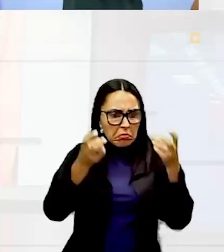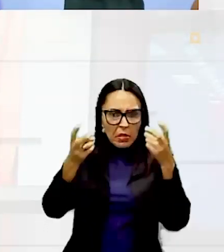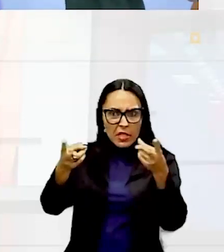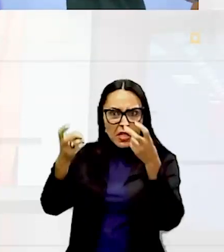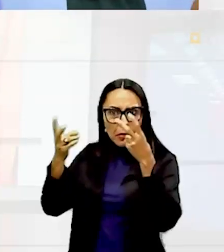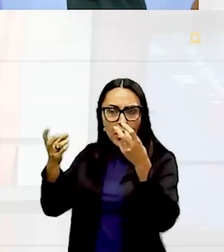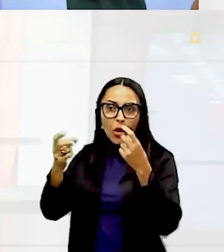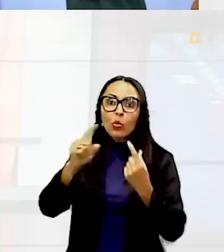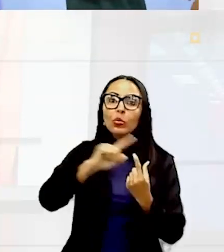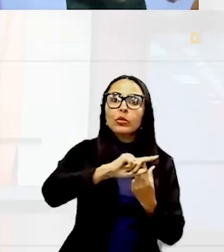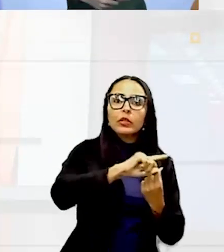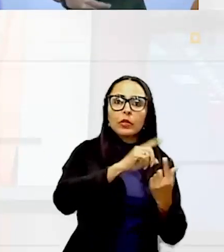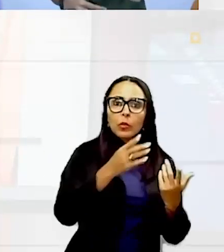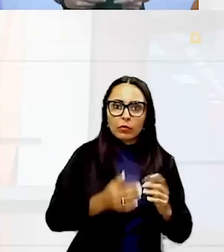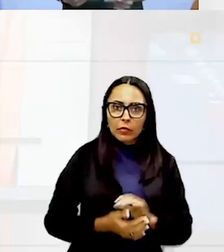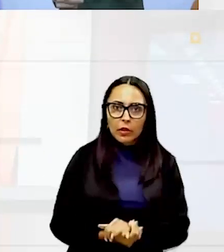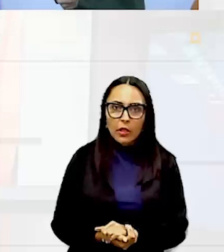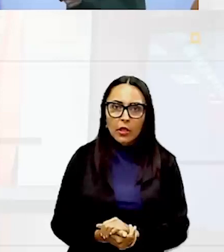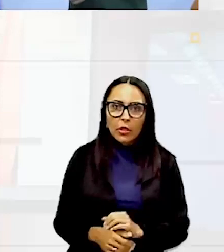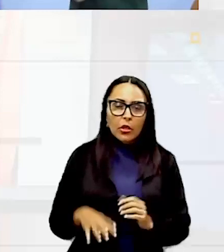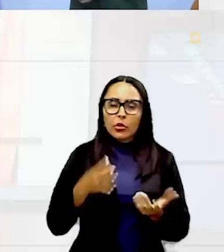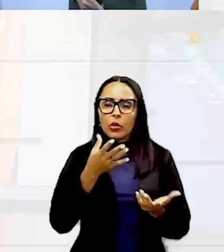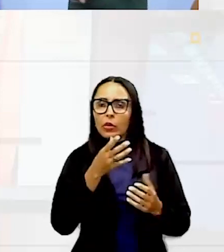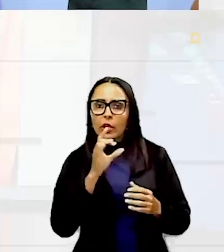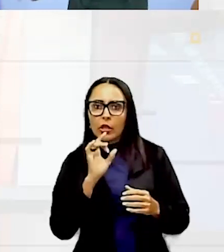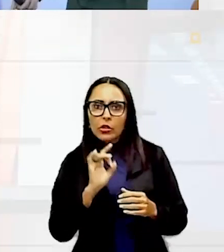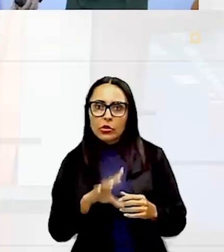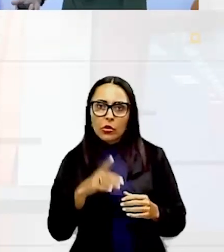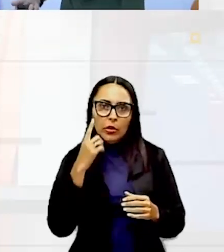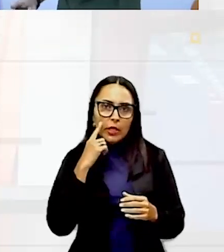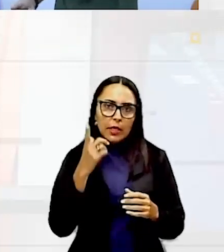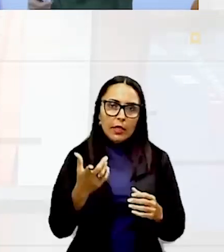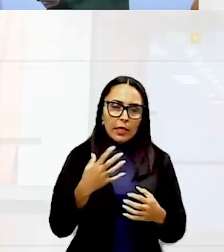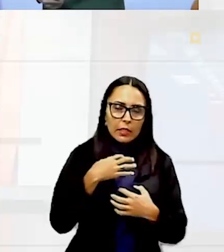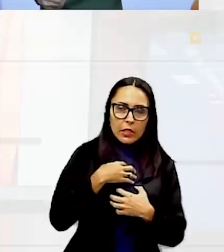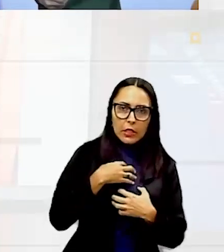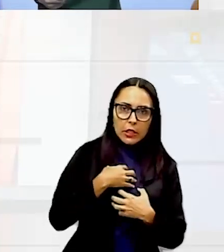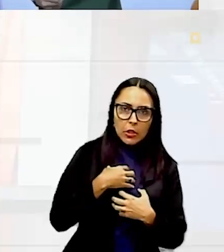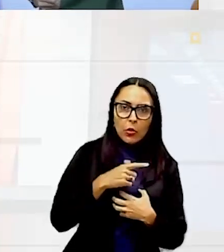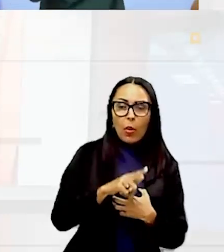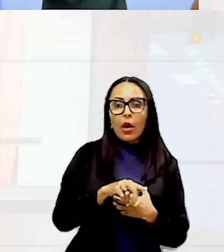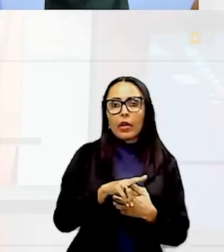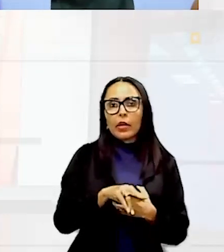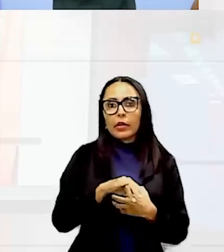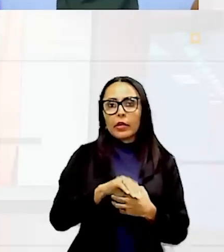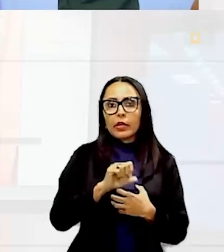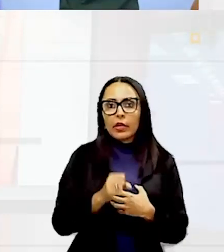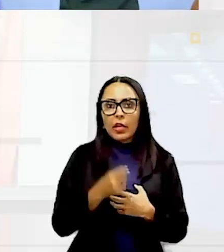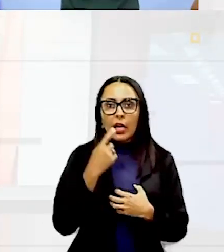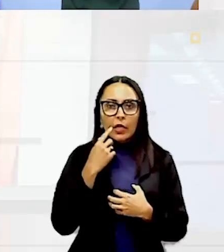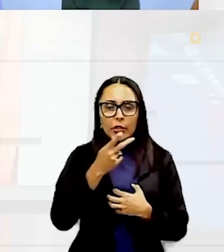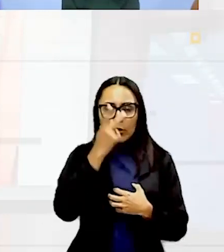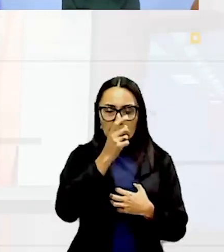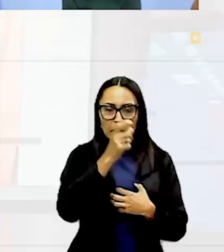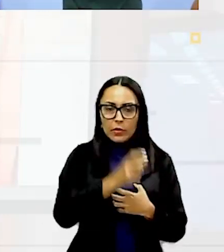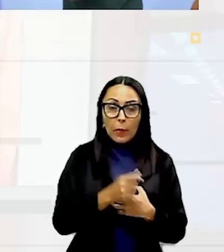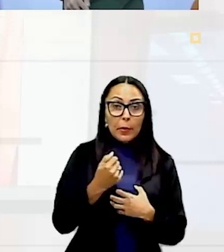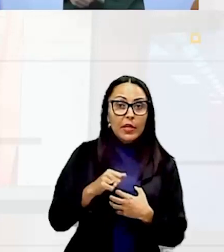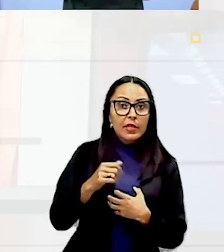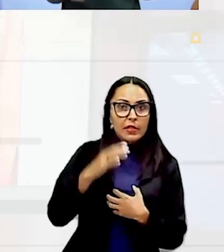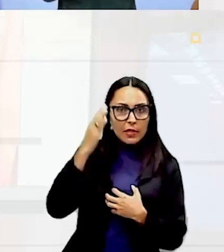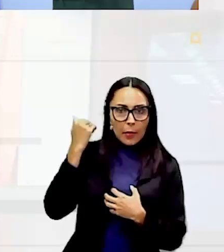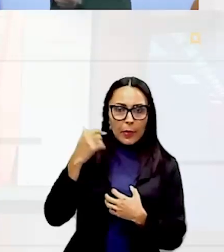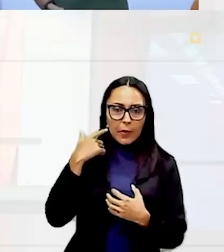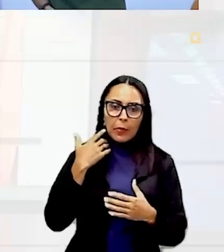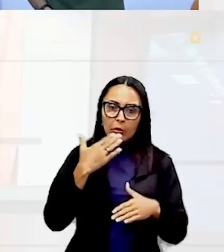tipo de quebra-cabeça. Ou seja, não é só algo que a Gris está sentindo, e sim algo que o jogador precisa saber para